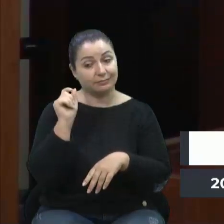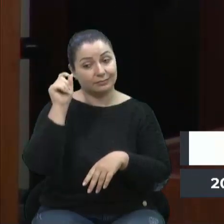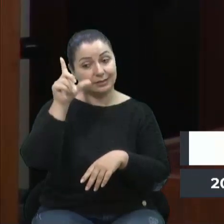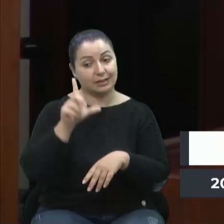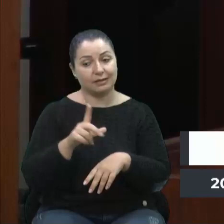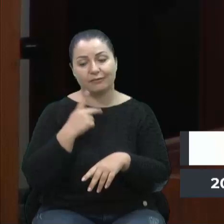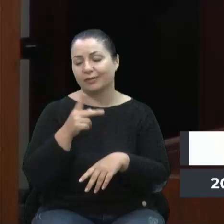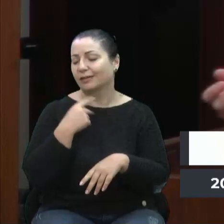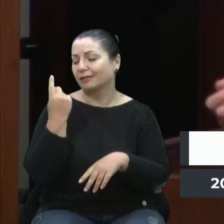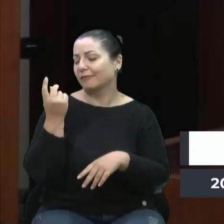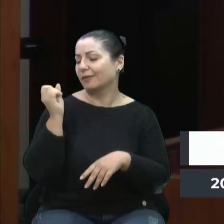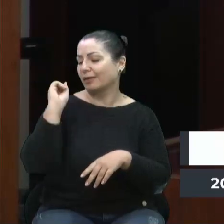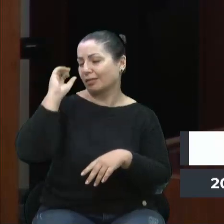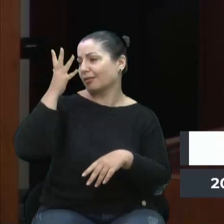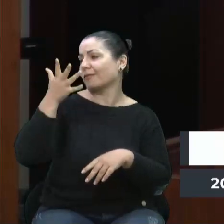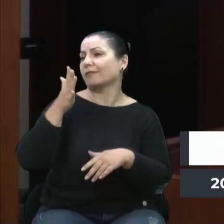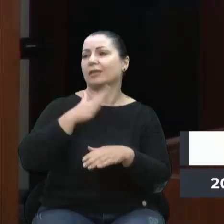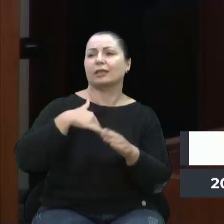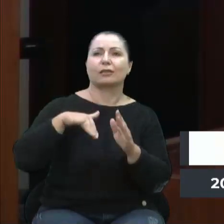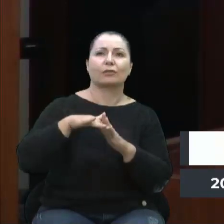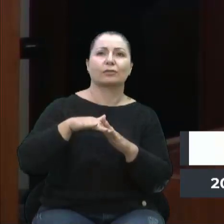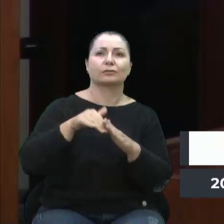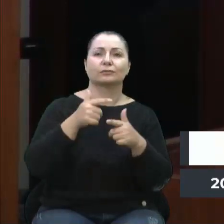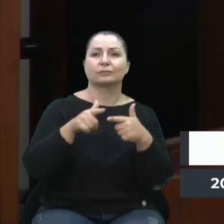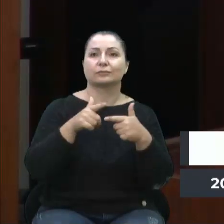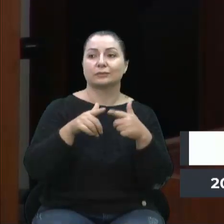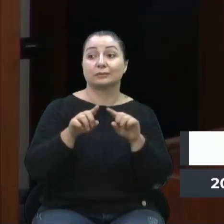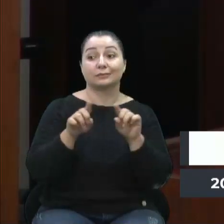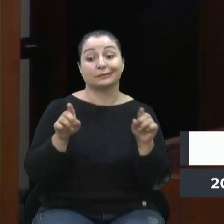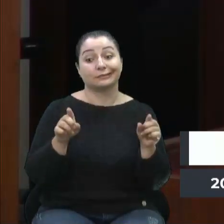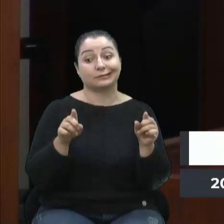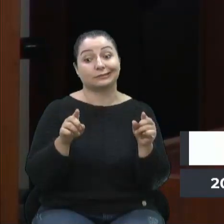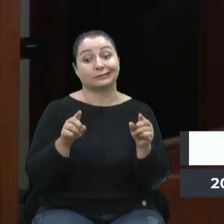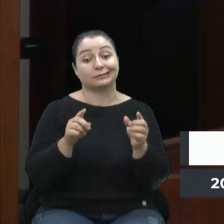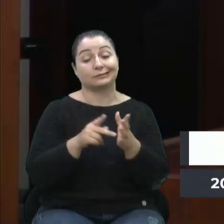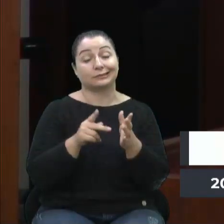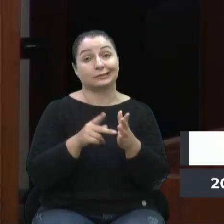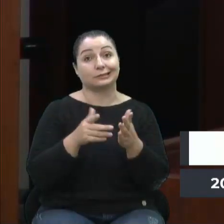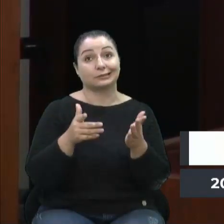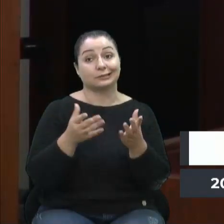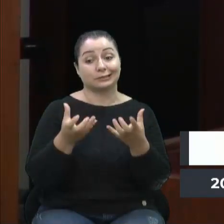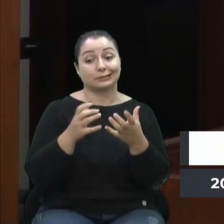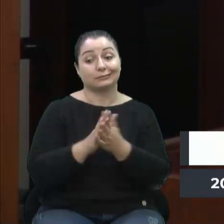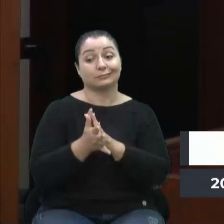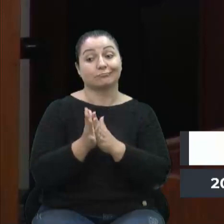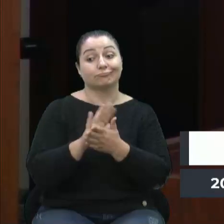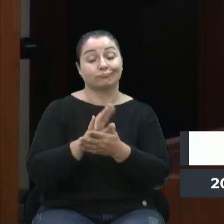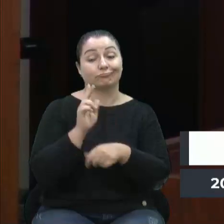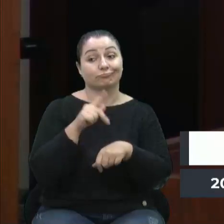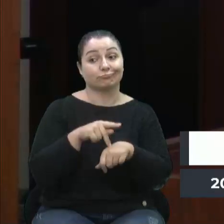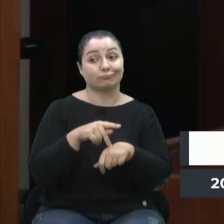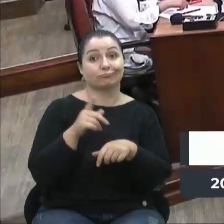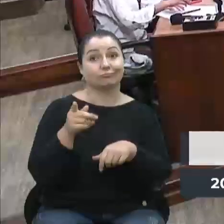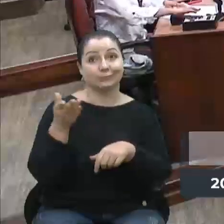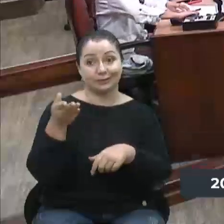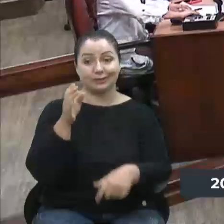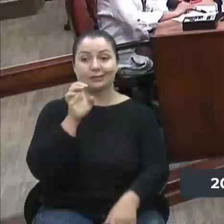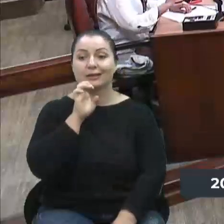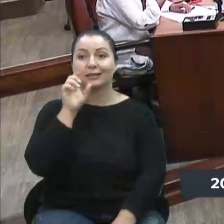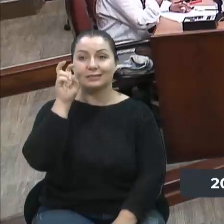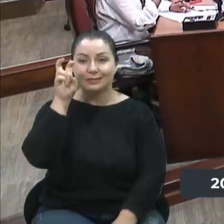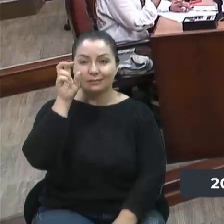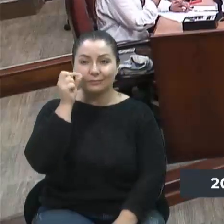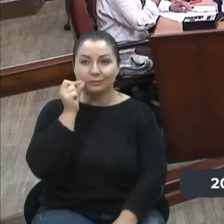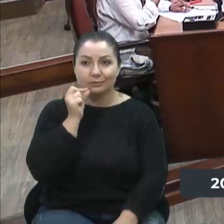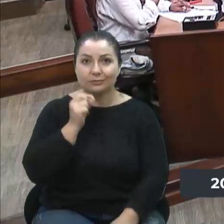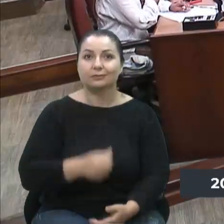todos os problemas, mas que na realidade a fórmula dele é justamente destruir o país. Vereadora Estela, seu à parte, por 5 minutos, se assim